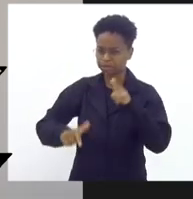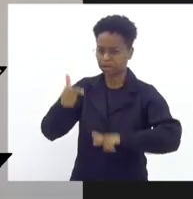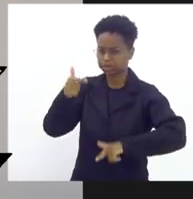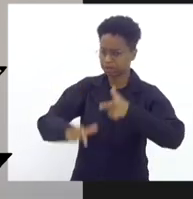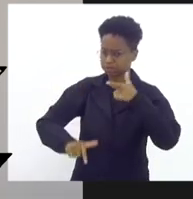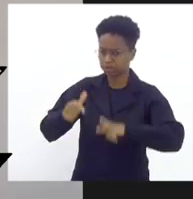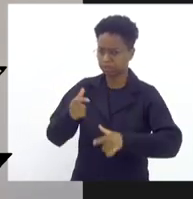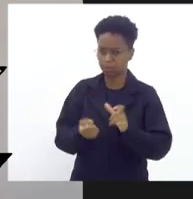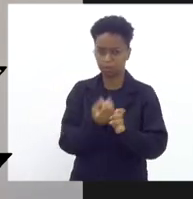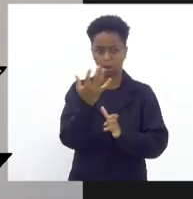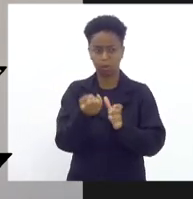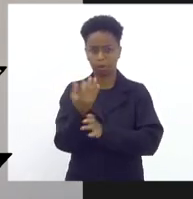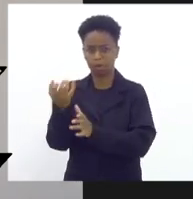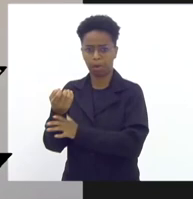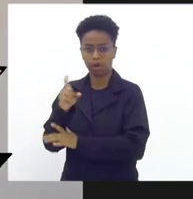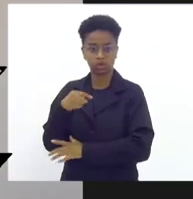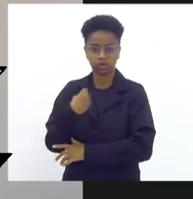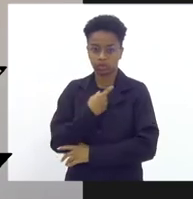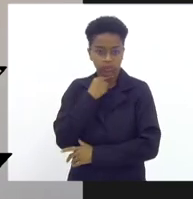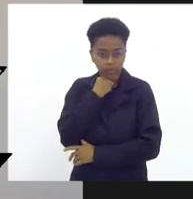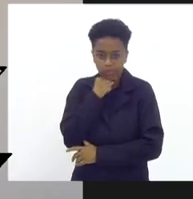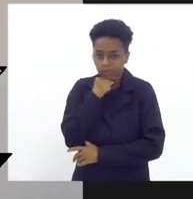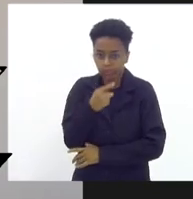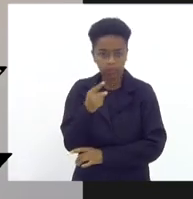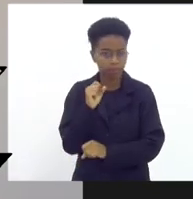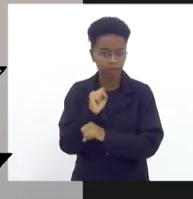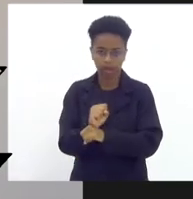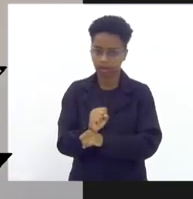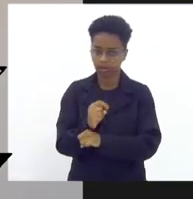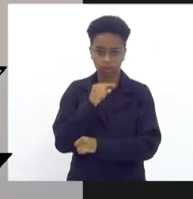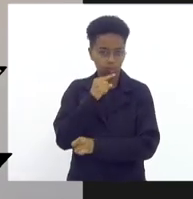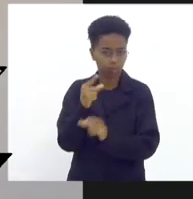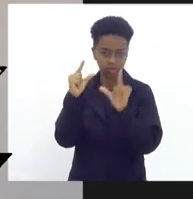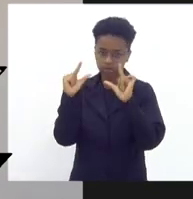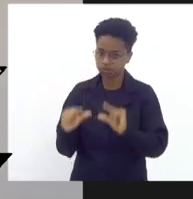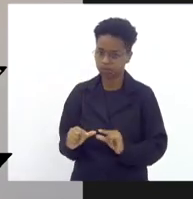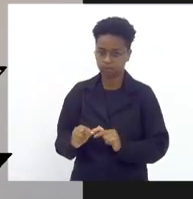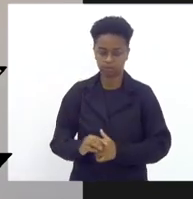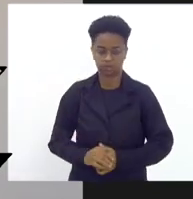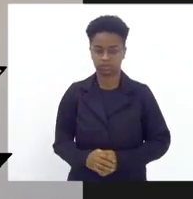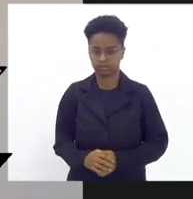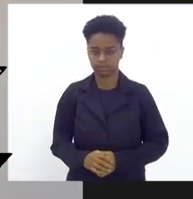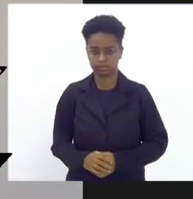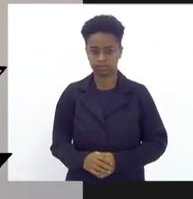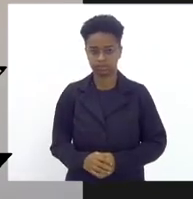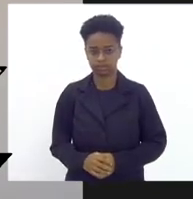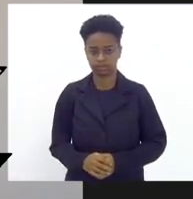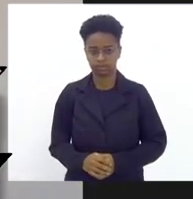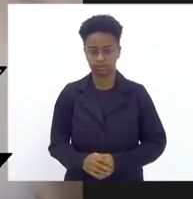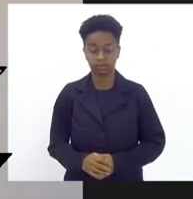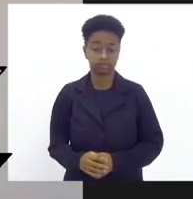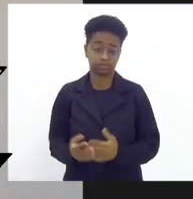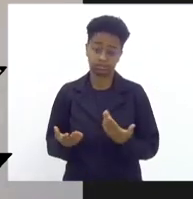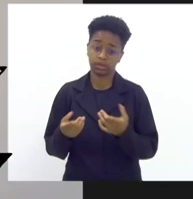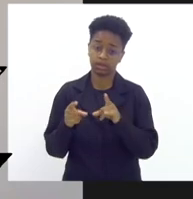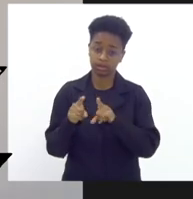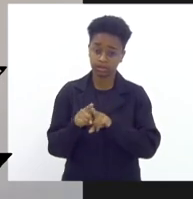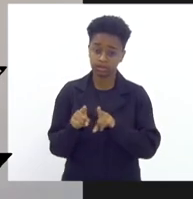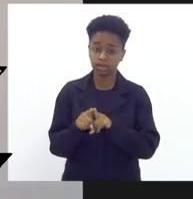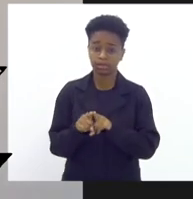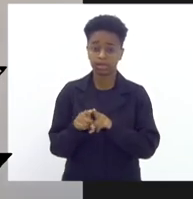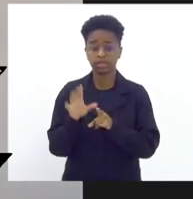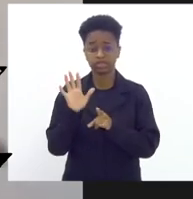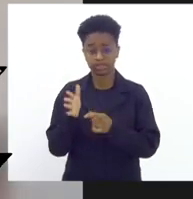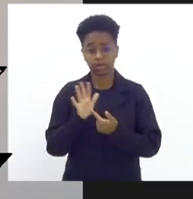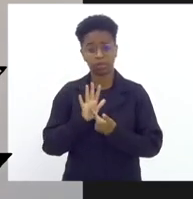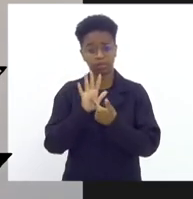e casos e a gente não conseguindo frear e Minimizar apesar de tático estado no código